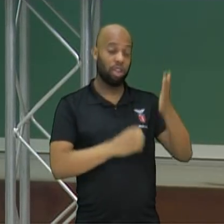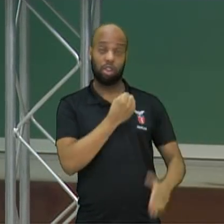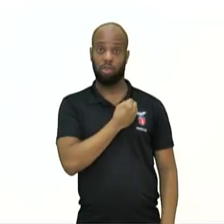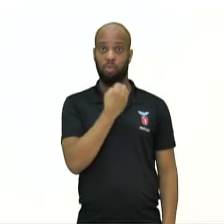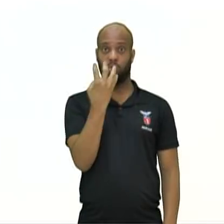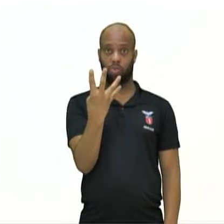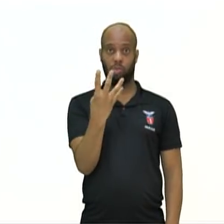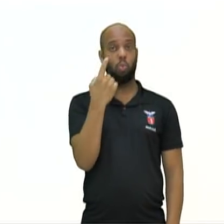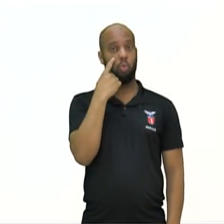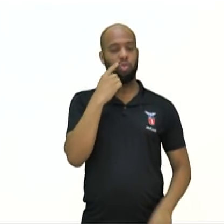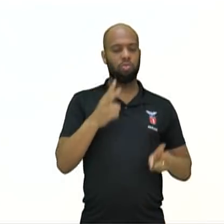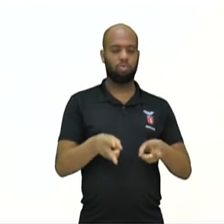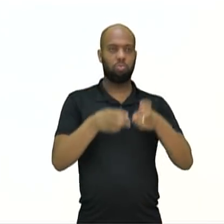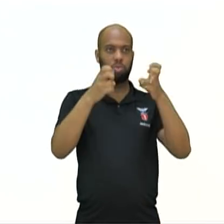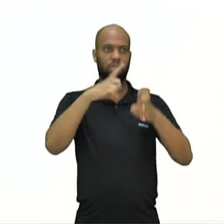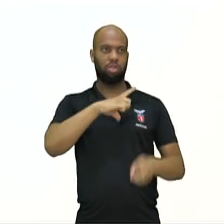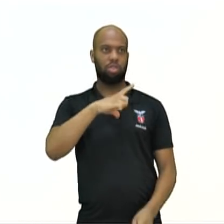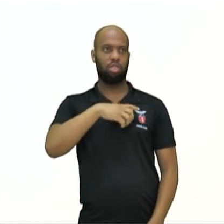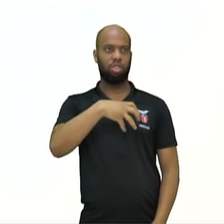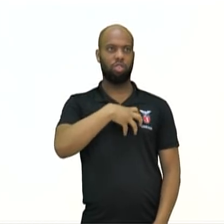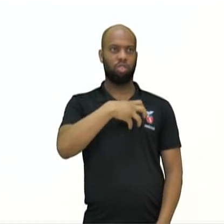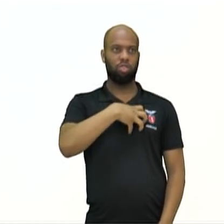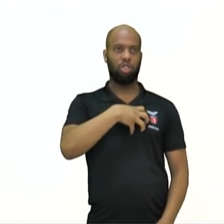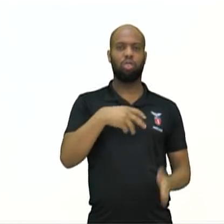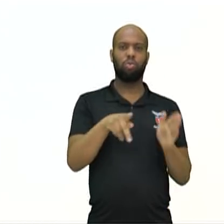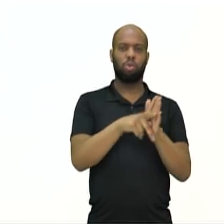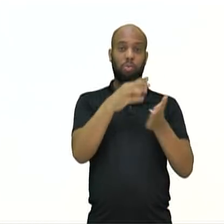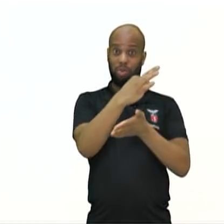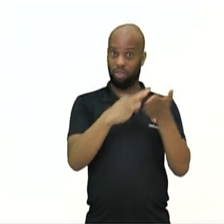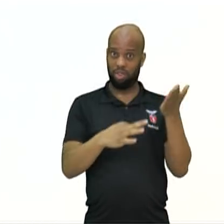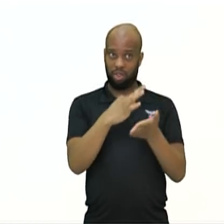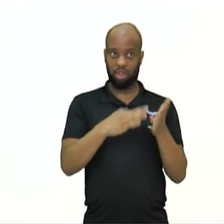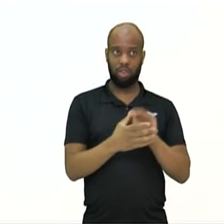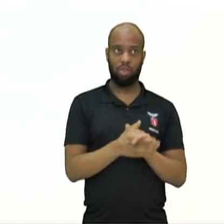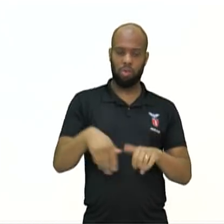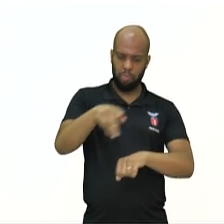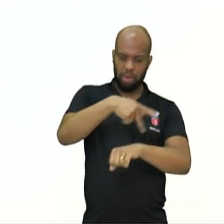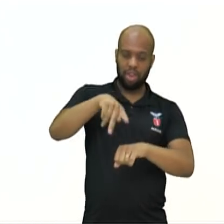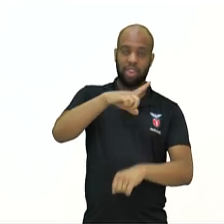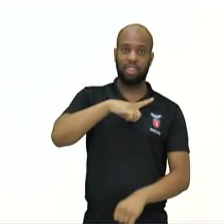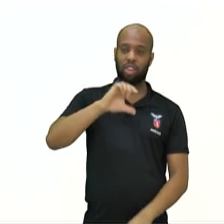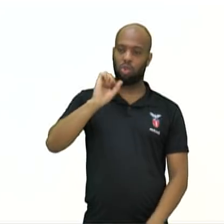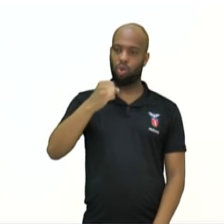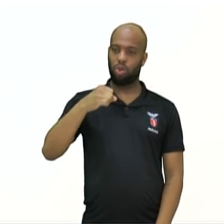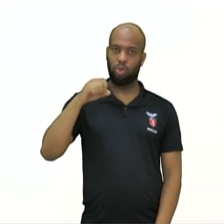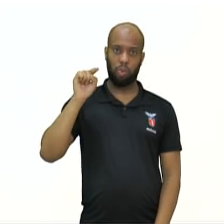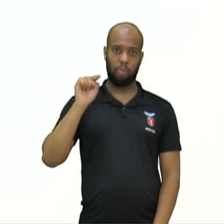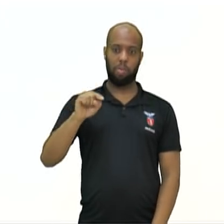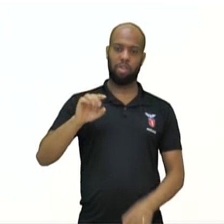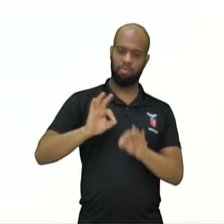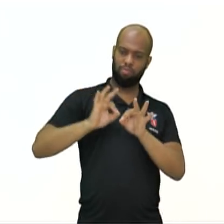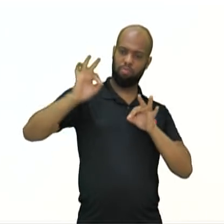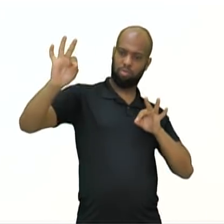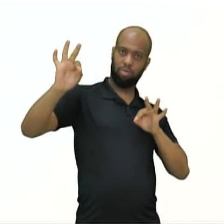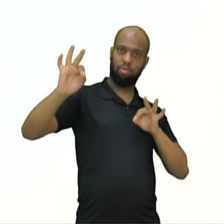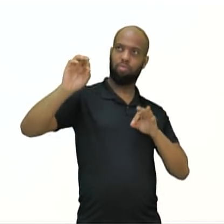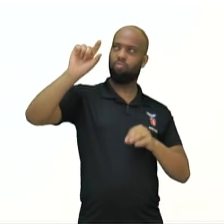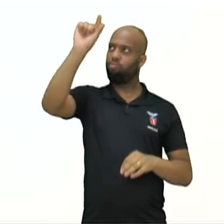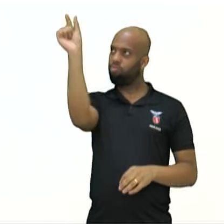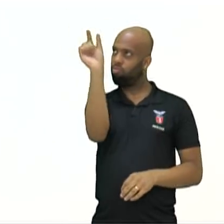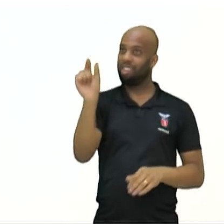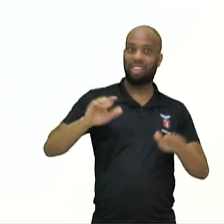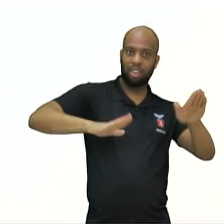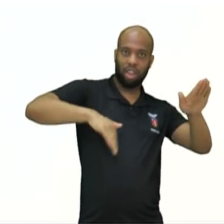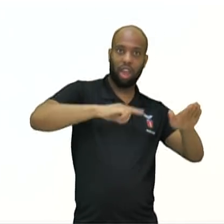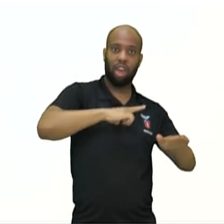4. Observe a linha fina do texto. O país tem 8.000 quilômetros de costa e possui o